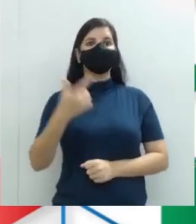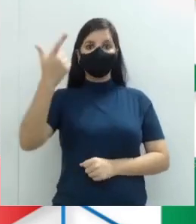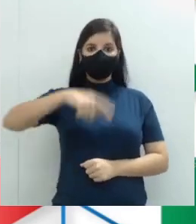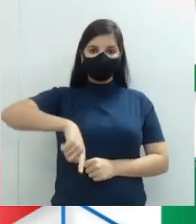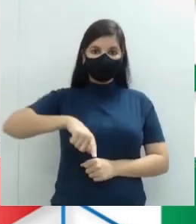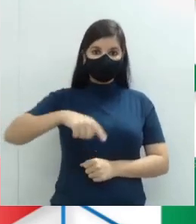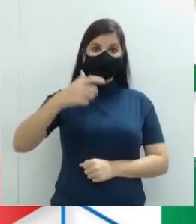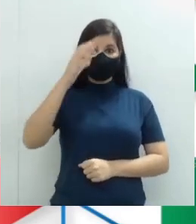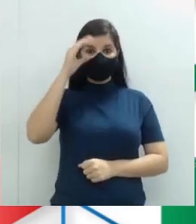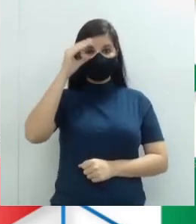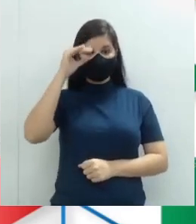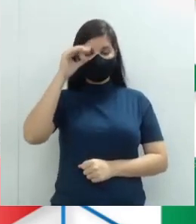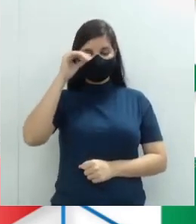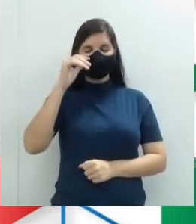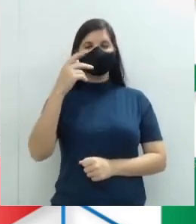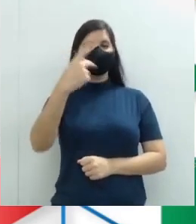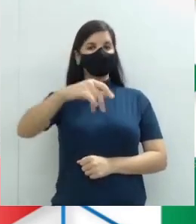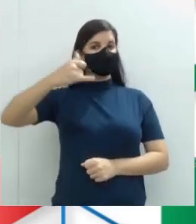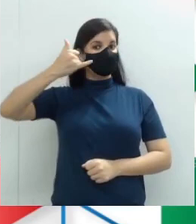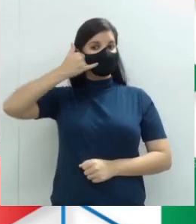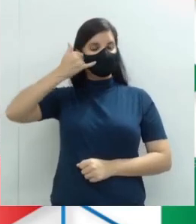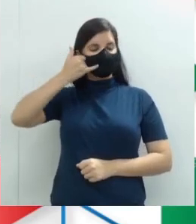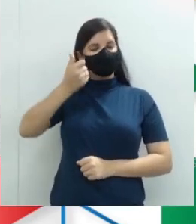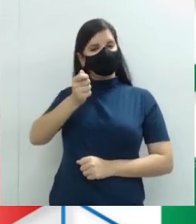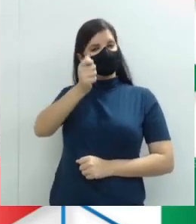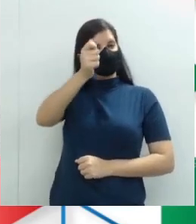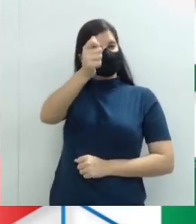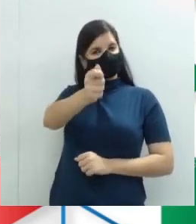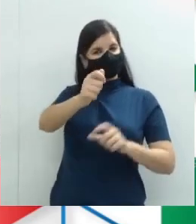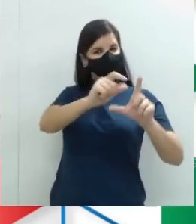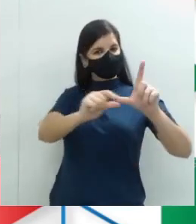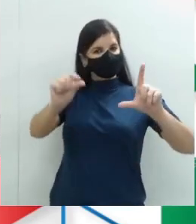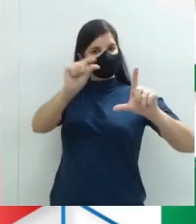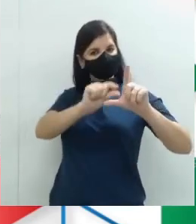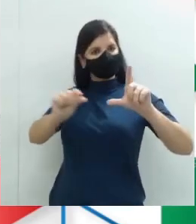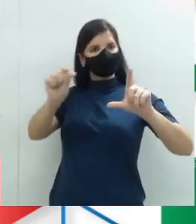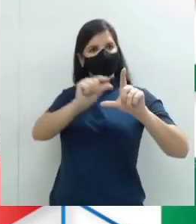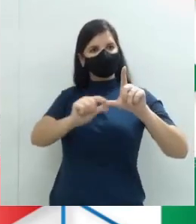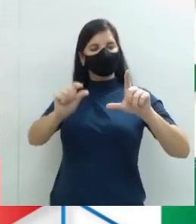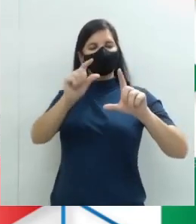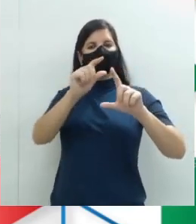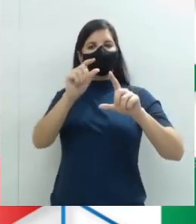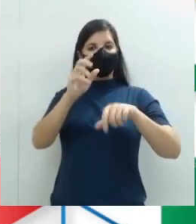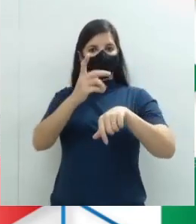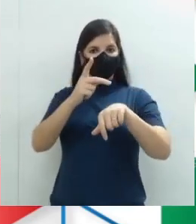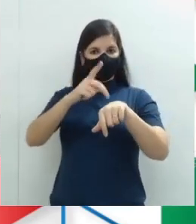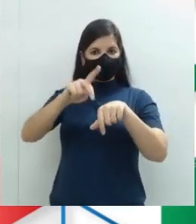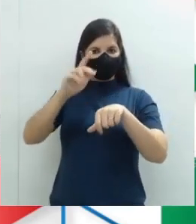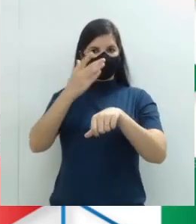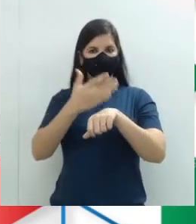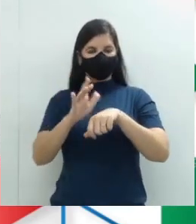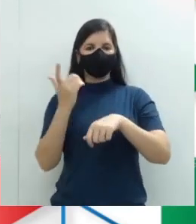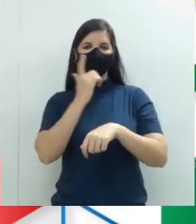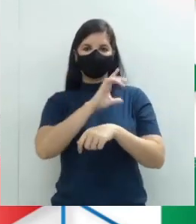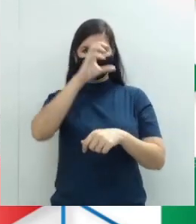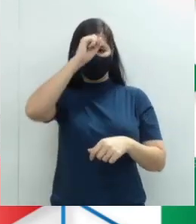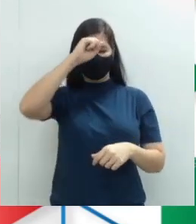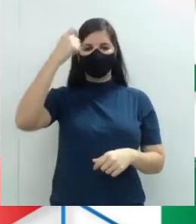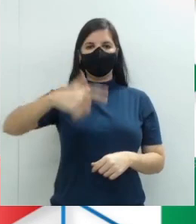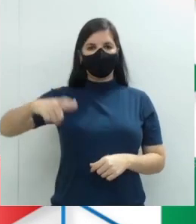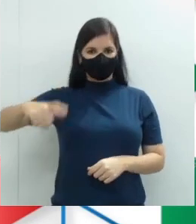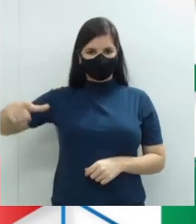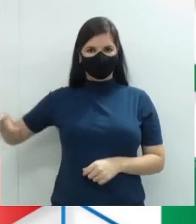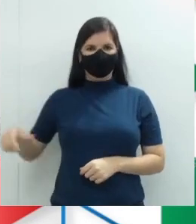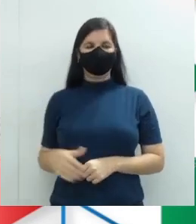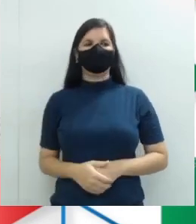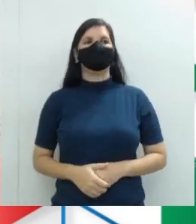mais? Aponta a câmera do teu celular para esse QR Code que está aí, o quadradinho preto e branco aí, e você vai aprender muito, muito,